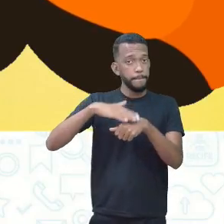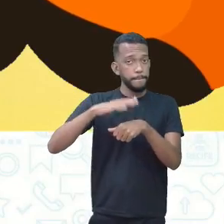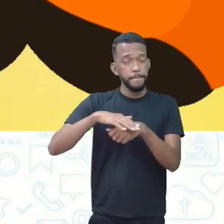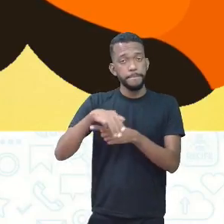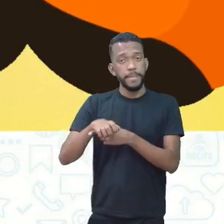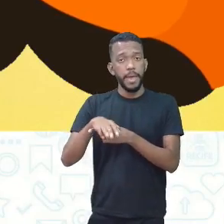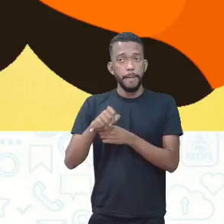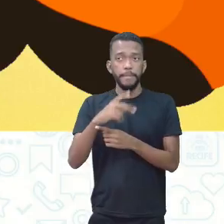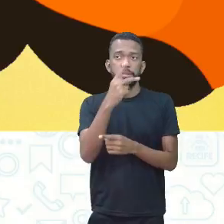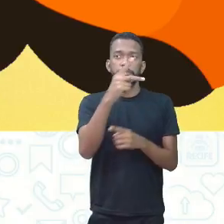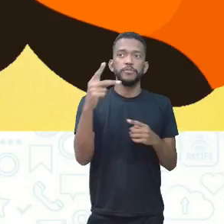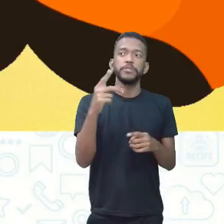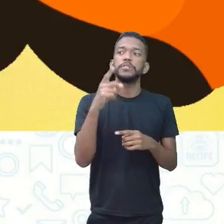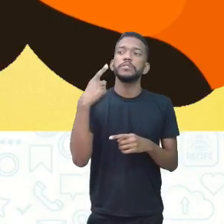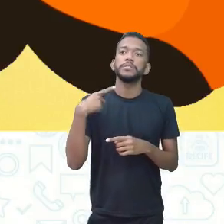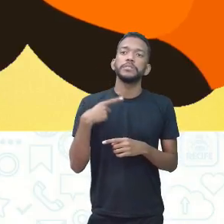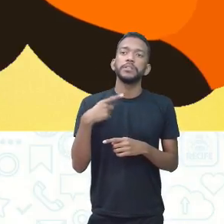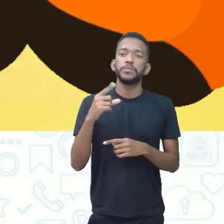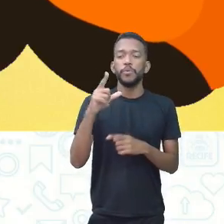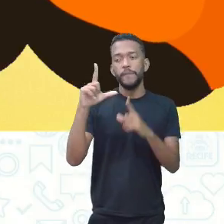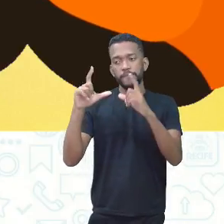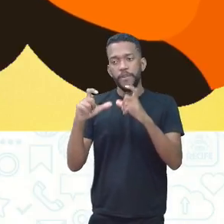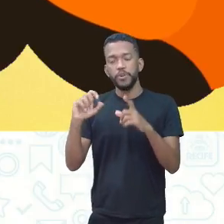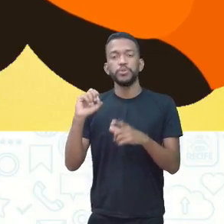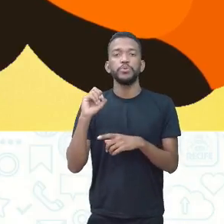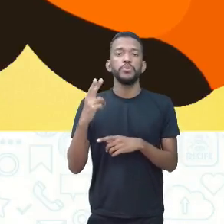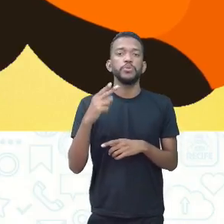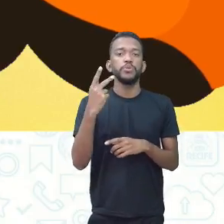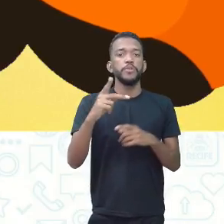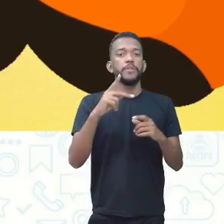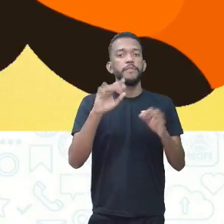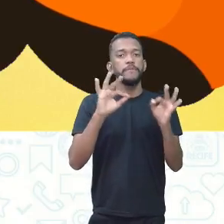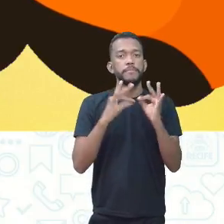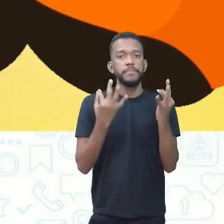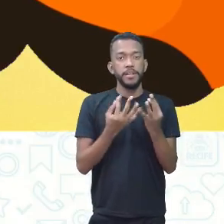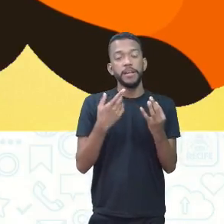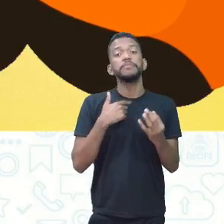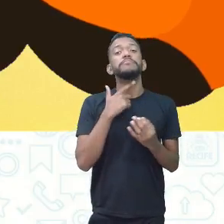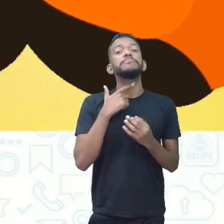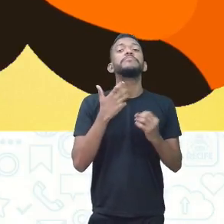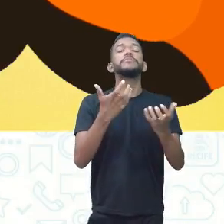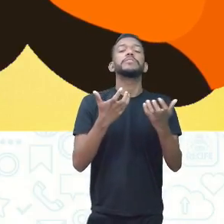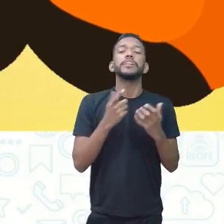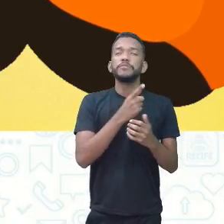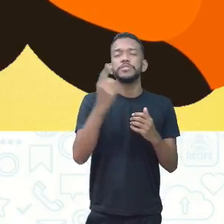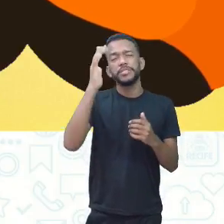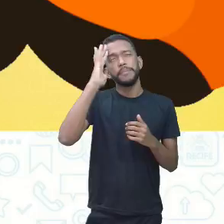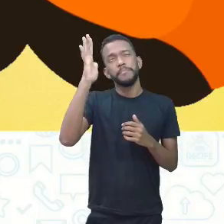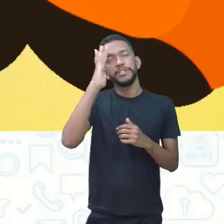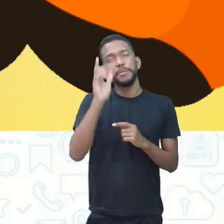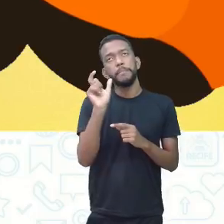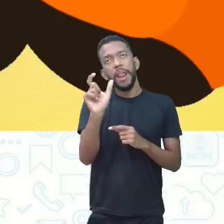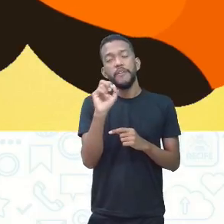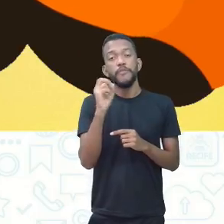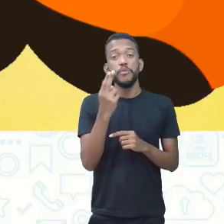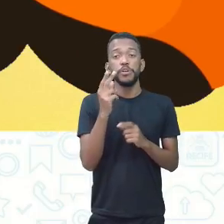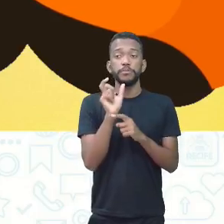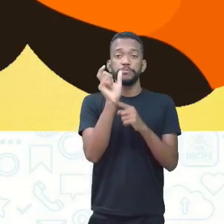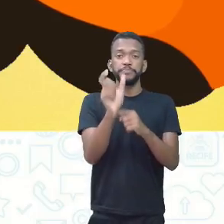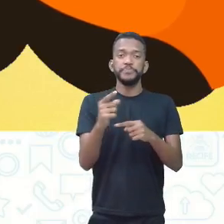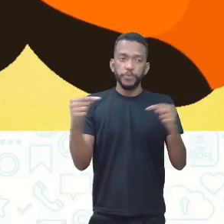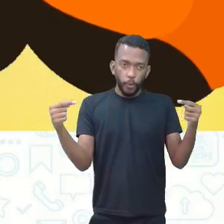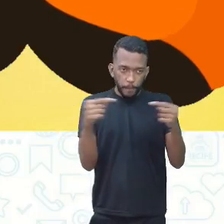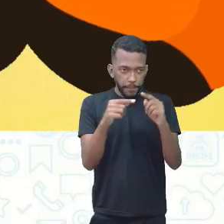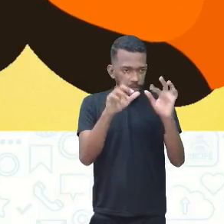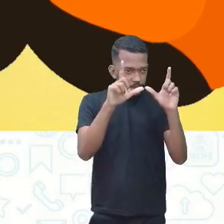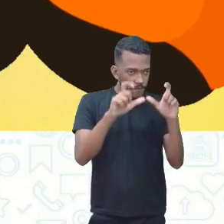meme de vocês, a partir de uma foto sua ou de um dos seus familiares. Eu quero que vocês imaginem uma palavra, uma expressão e combinem